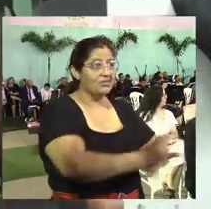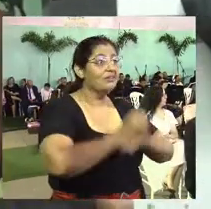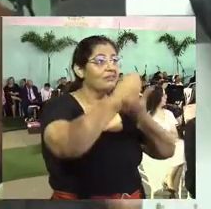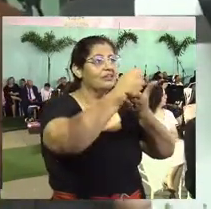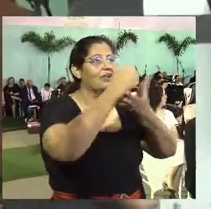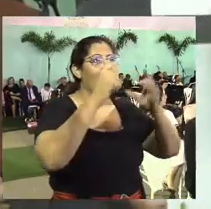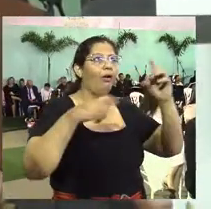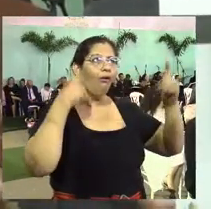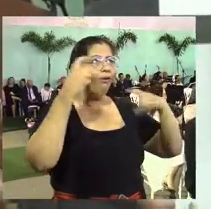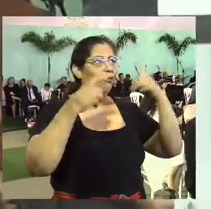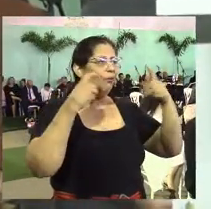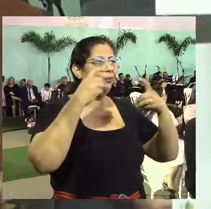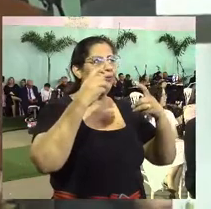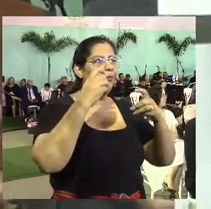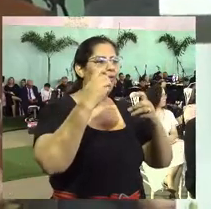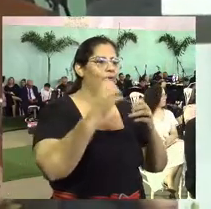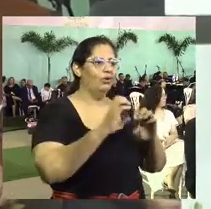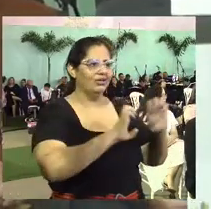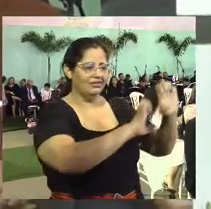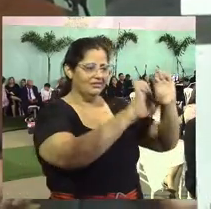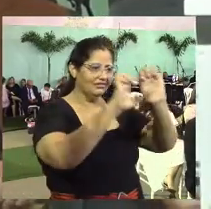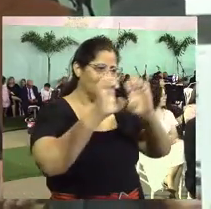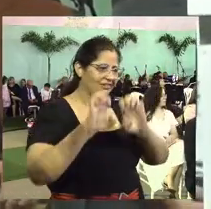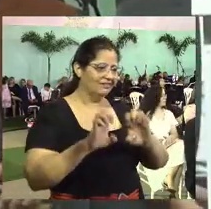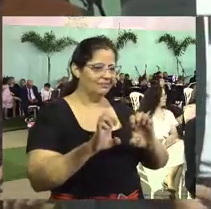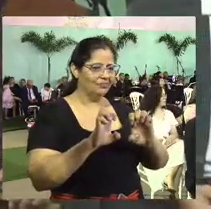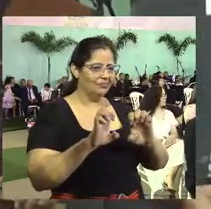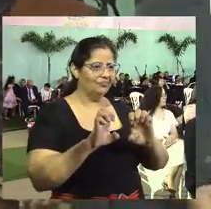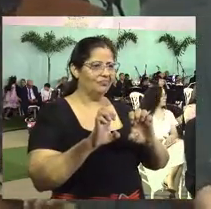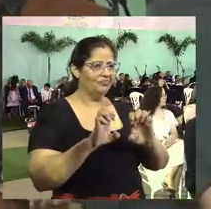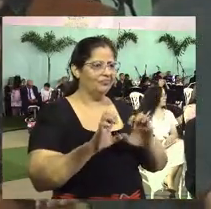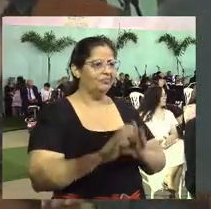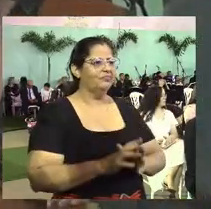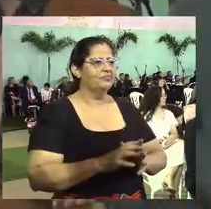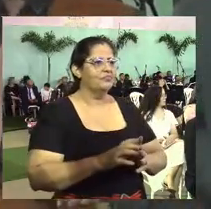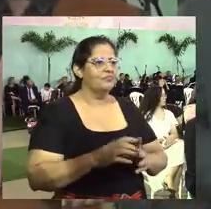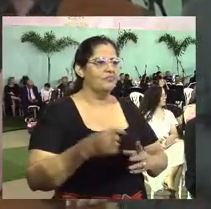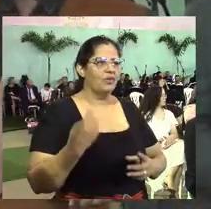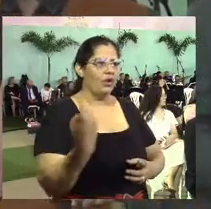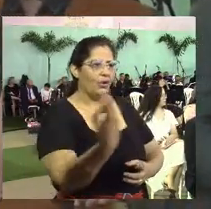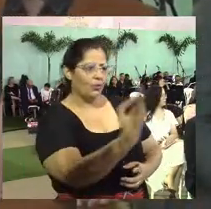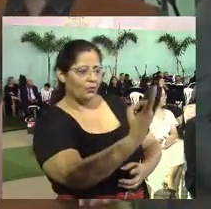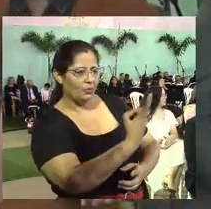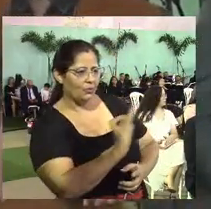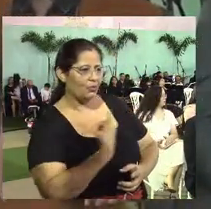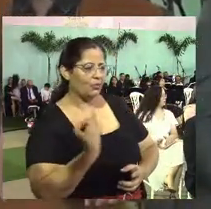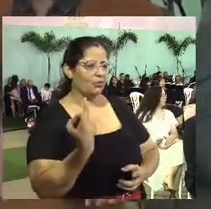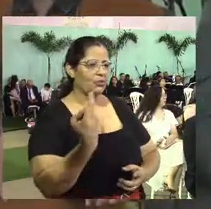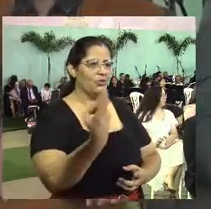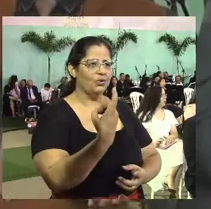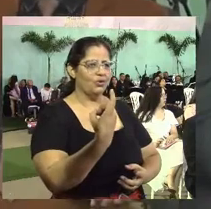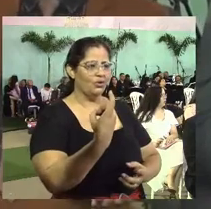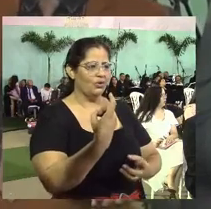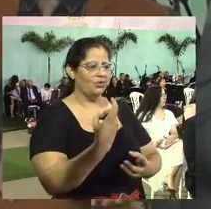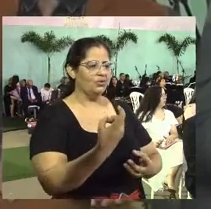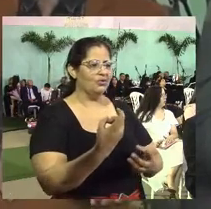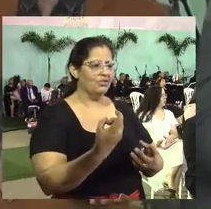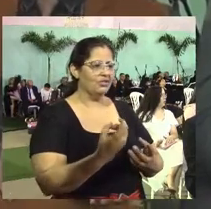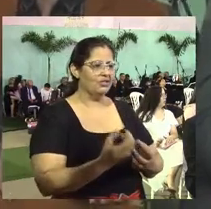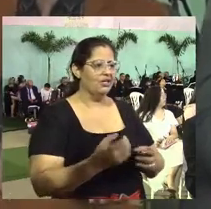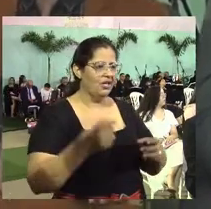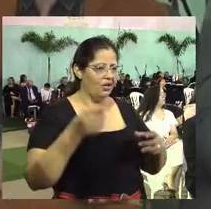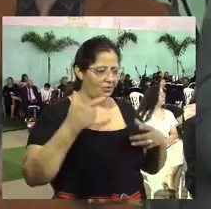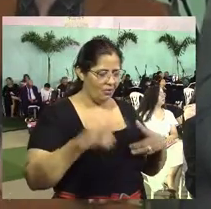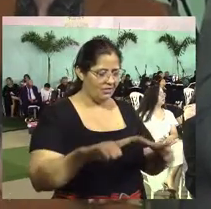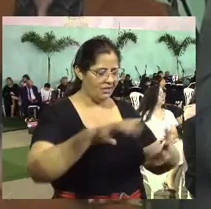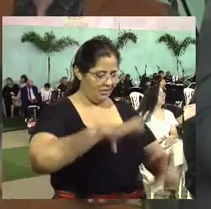do evangelho para você ser um ganhador de almas um operador de milagre todos os grandes ganhadores de almas são tido como